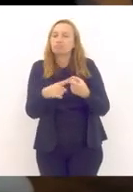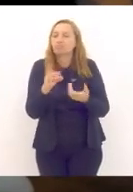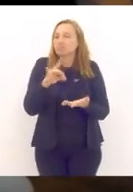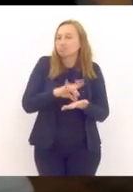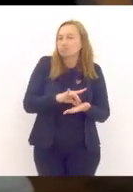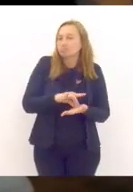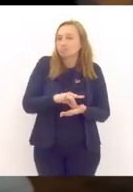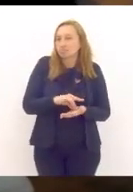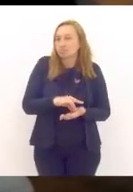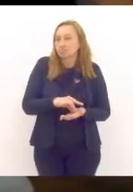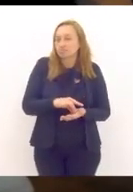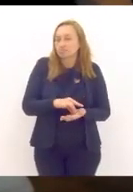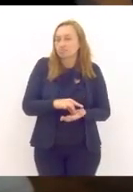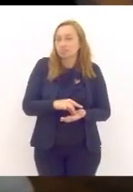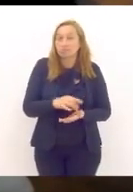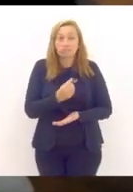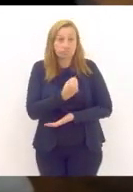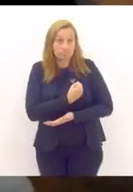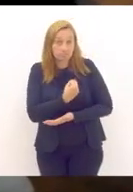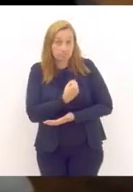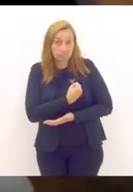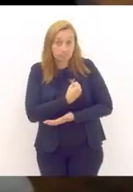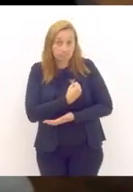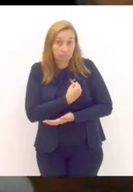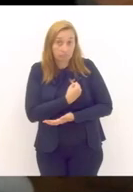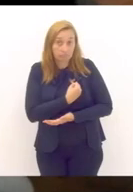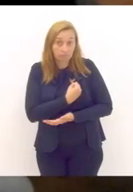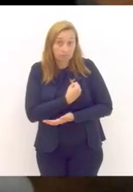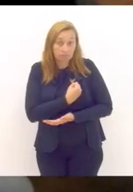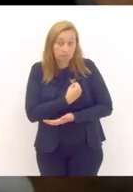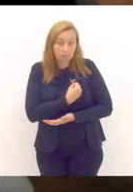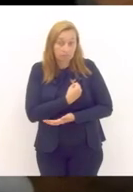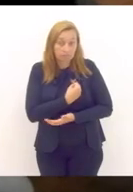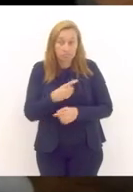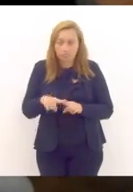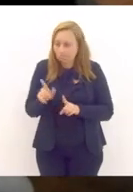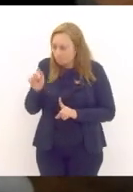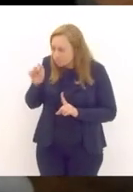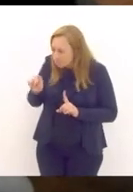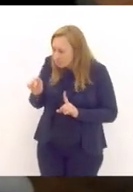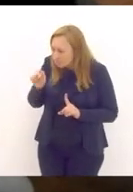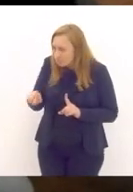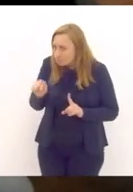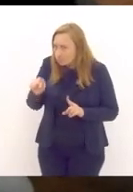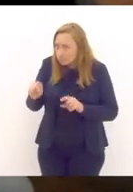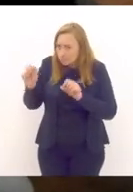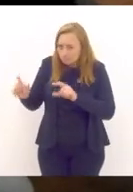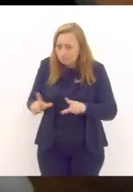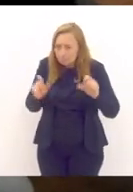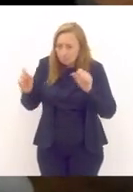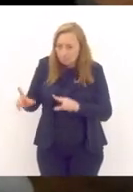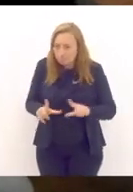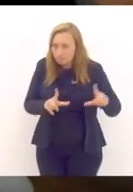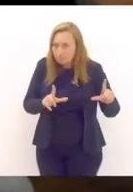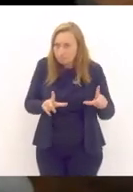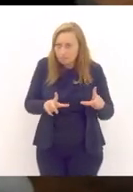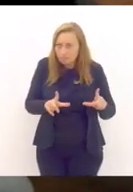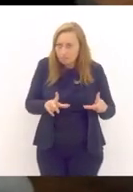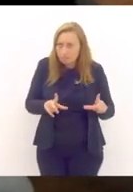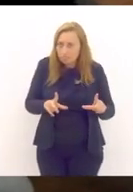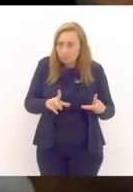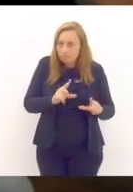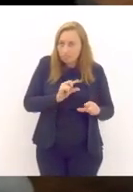realidade, nós estamos falando de números frios. E quando aqui, né, nos slides, nós vemos um